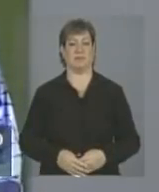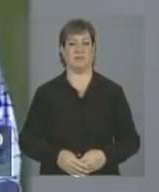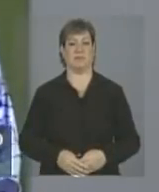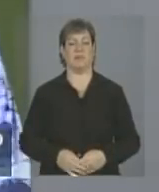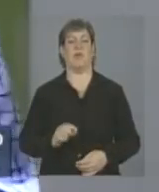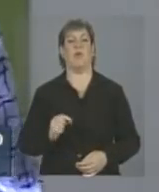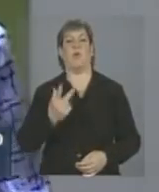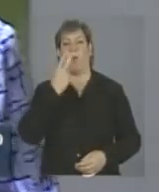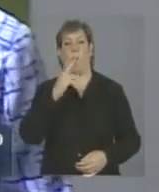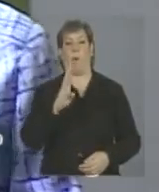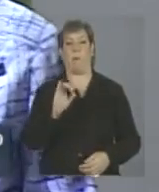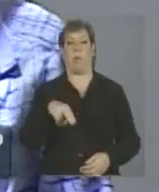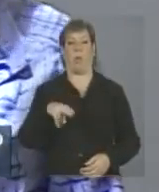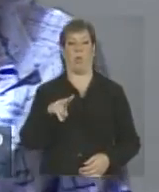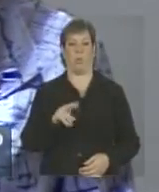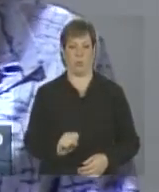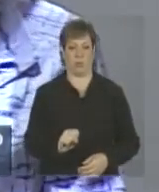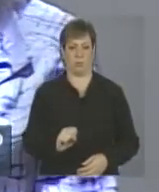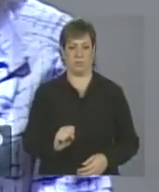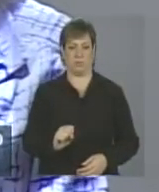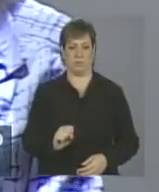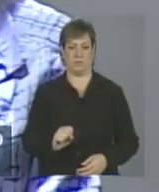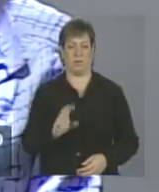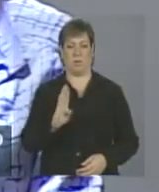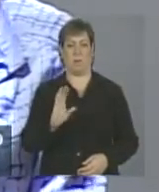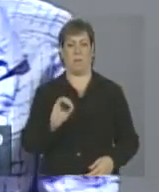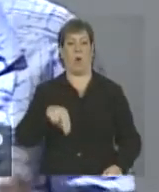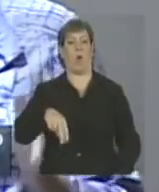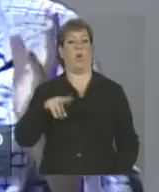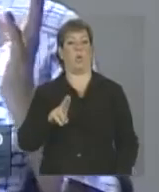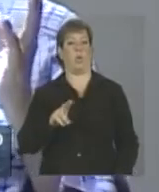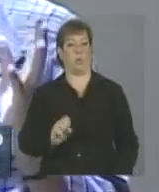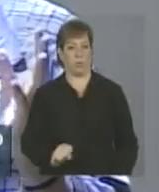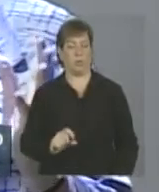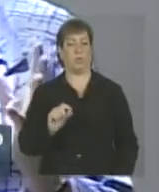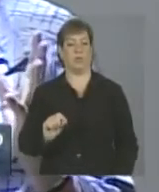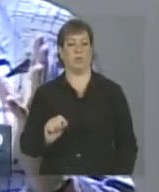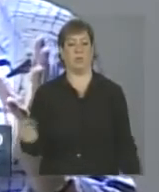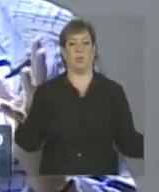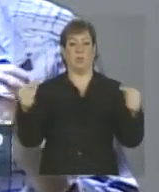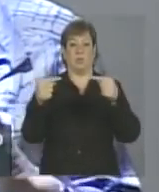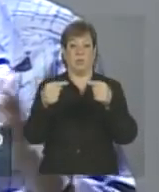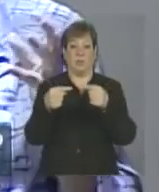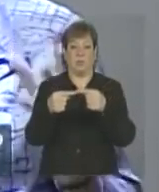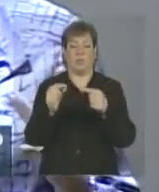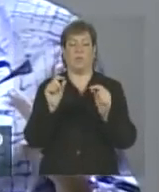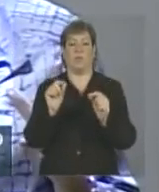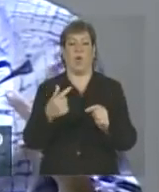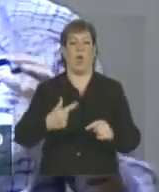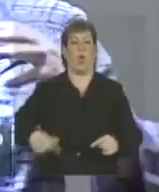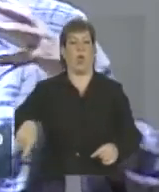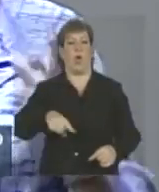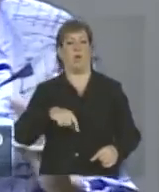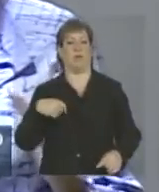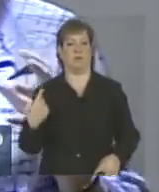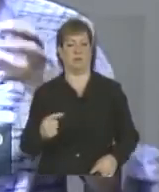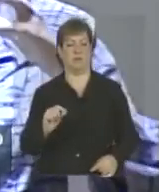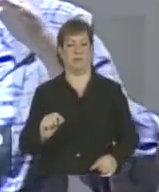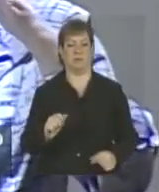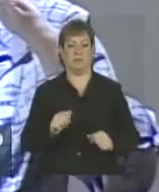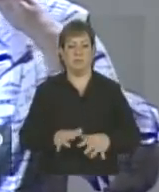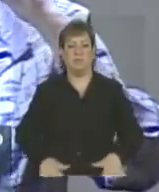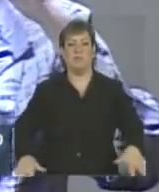um bônus que se chama um bônus ligado à nossa distribuição